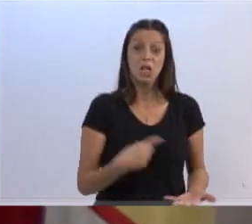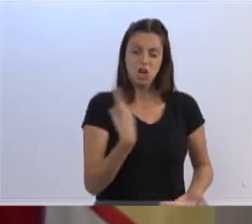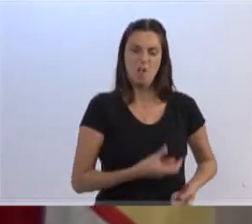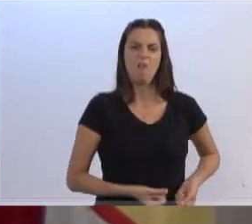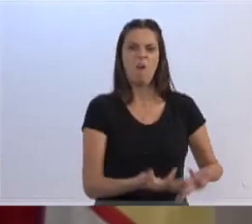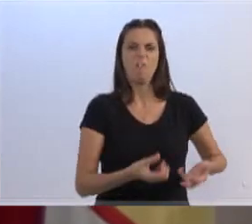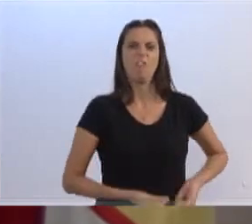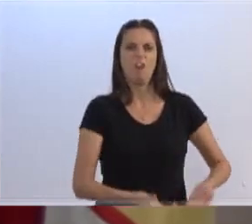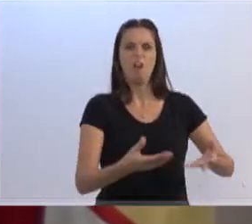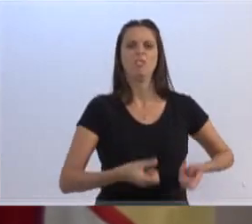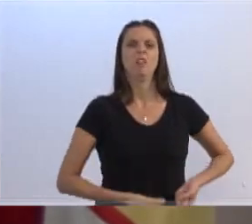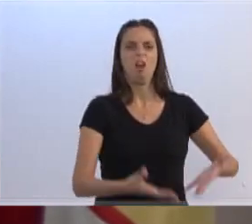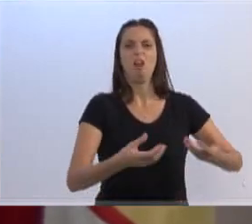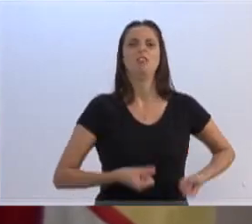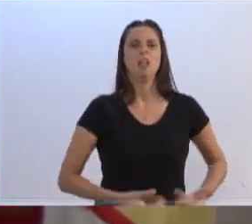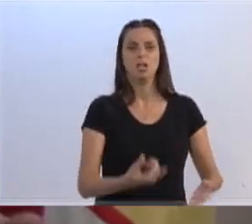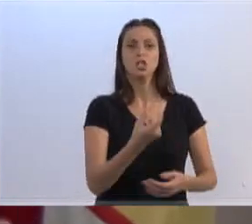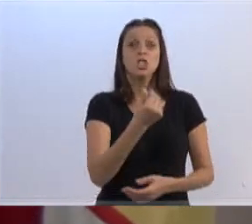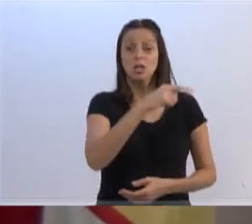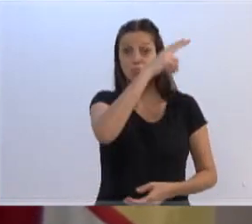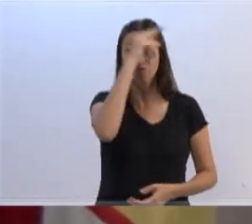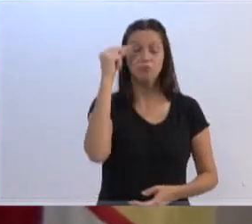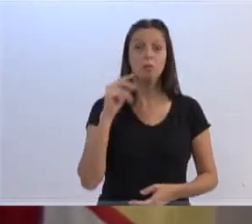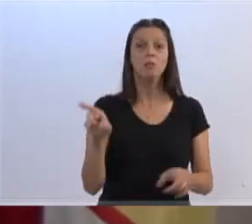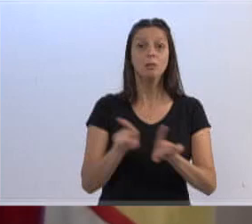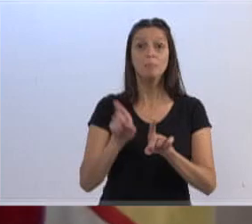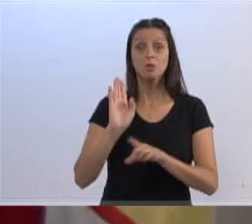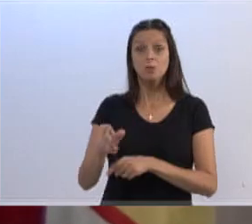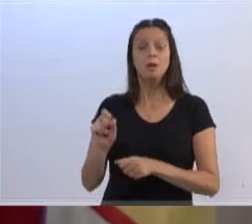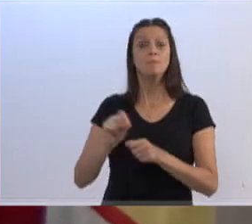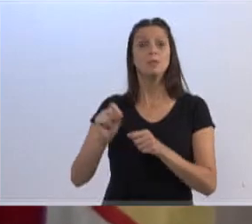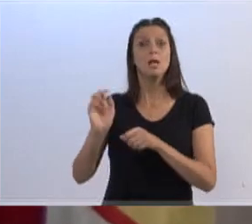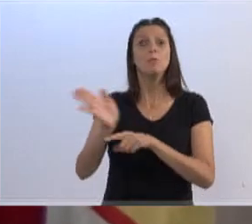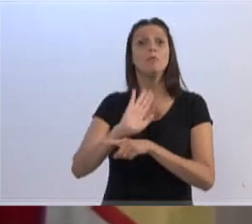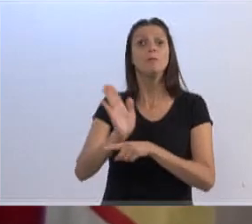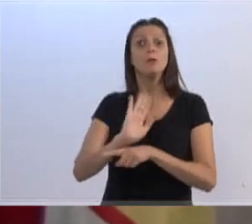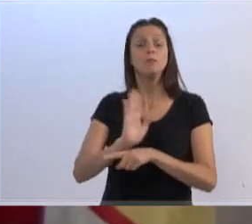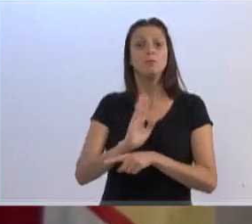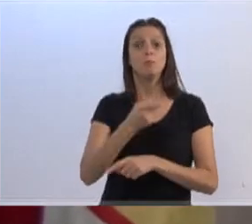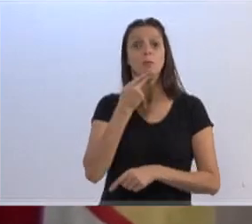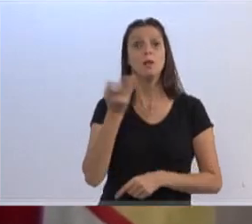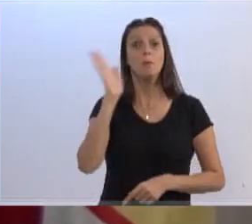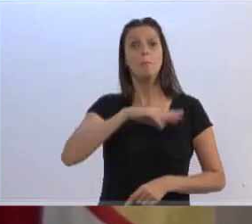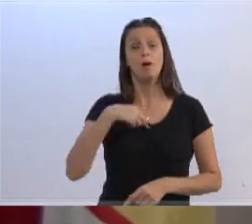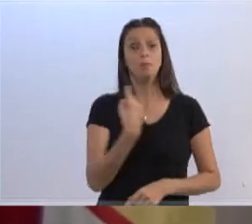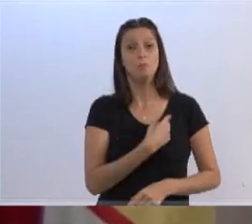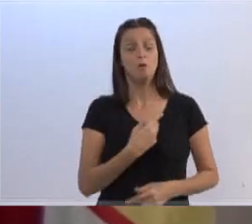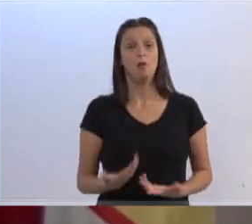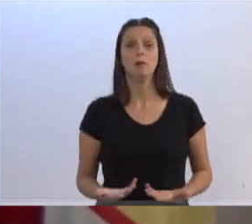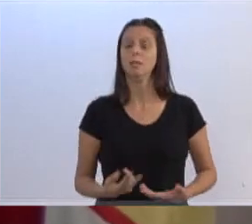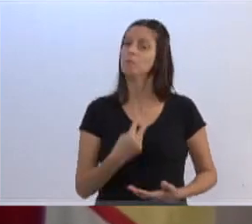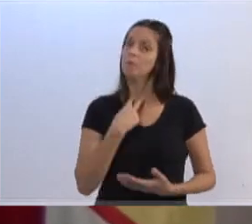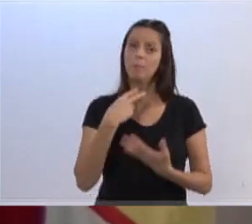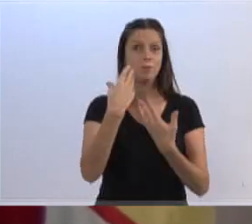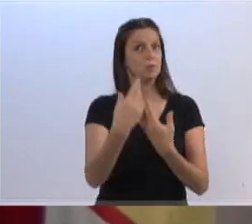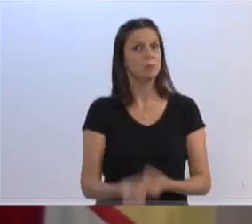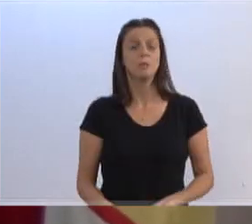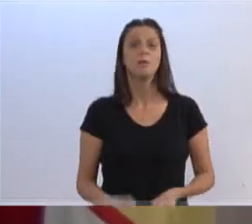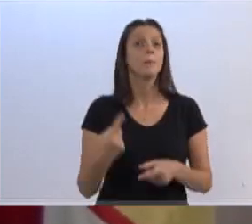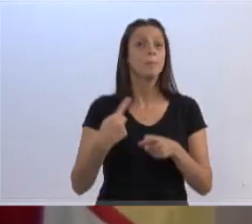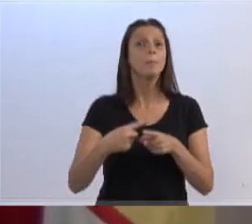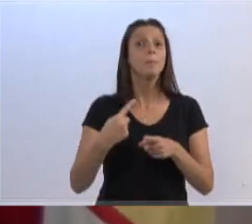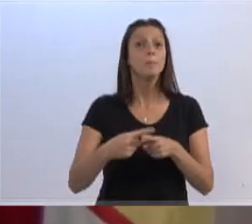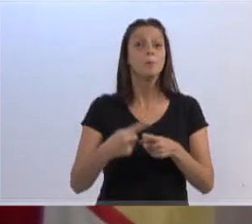de recursos públicos aqui na casa, inclusive com vídeos aí absurdos circulando em questão das redes sociais. Isso eu não posso admitir, porque